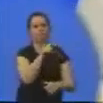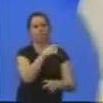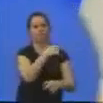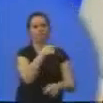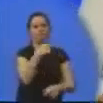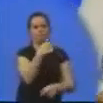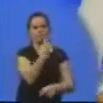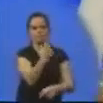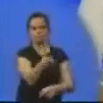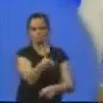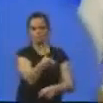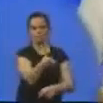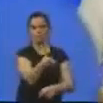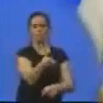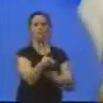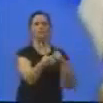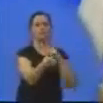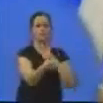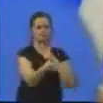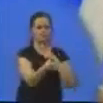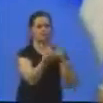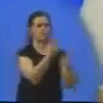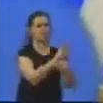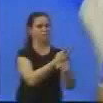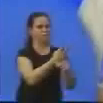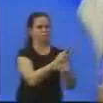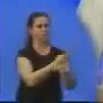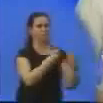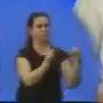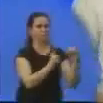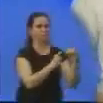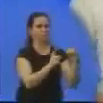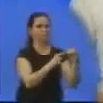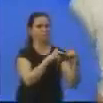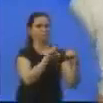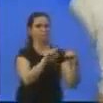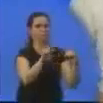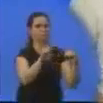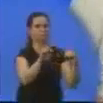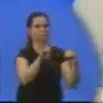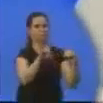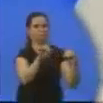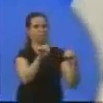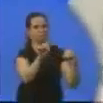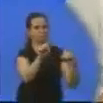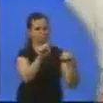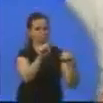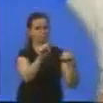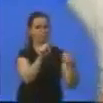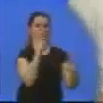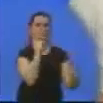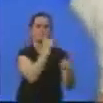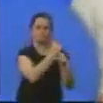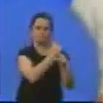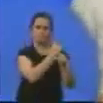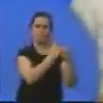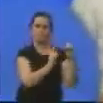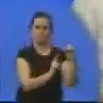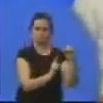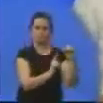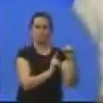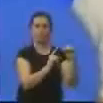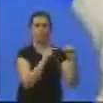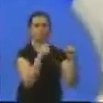menos 16. Aí eu vou procurar o zero da derivada. Cuidado que é o zero da derivada. Encontrei o zero da derivada, ele